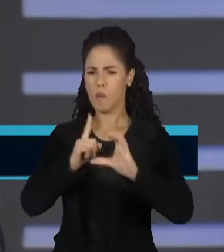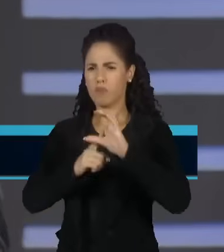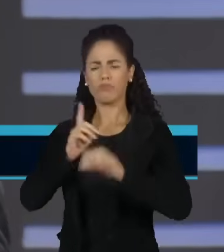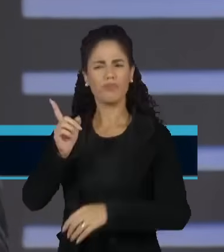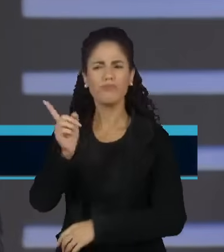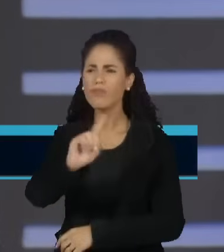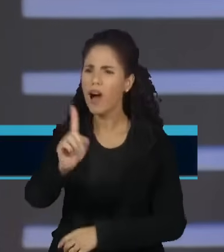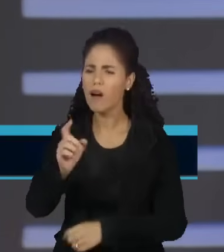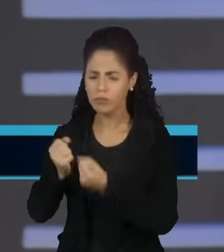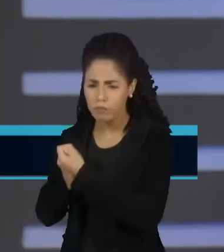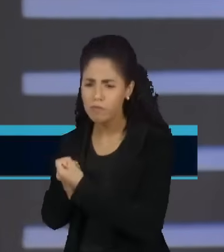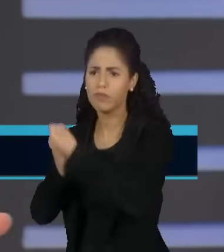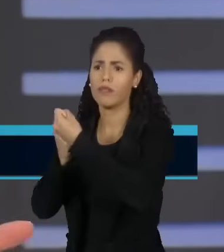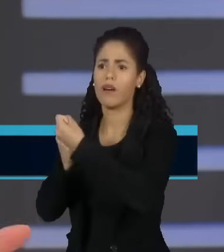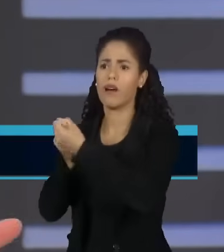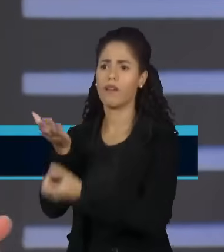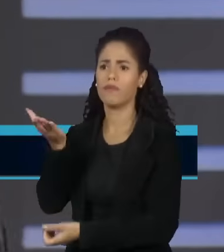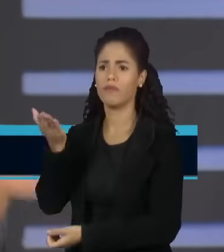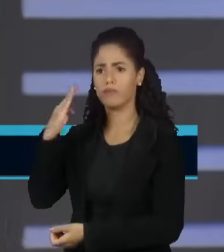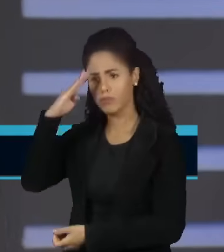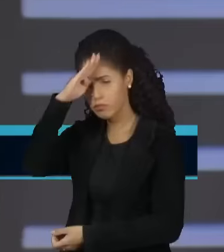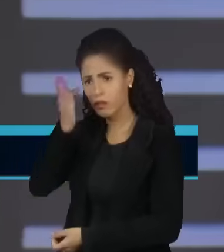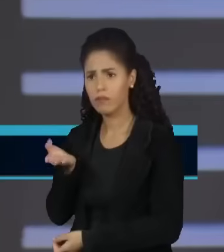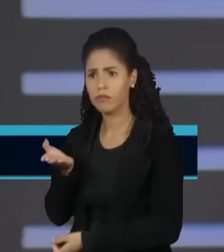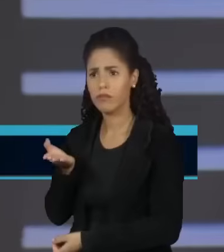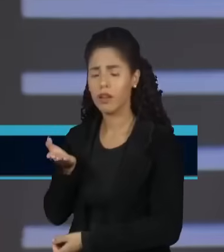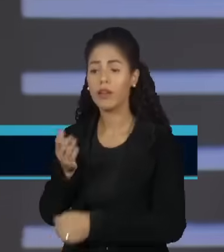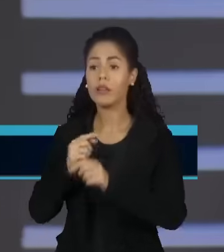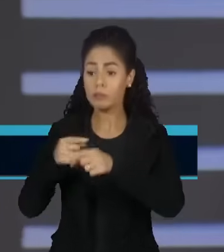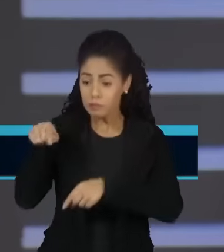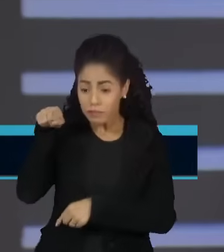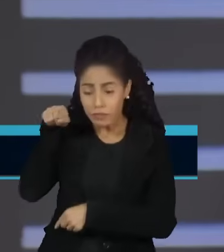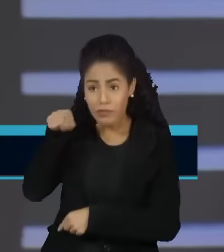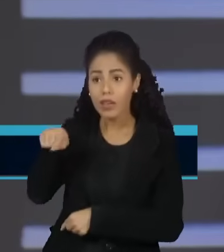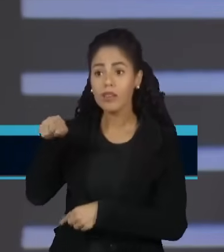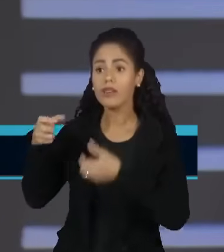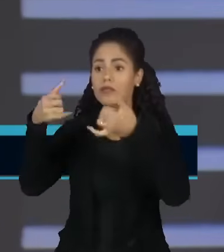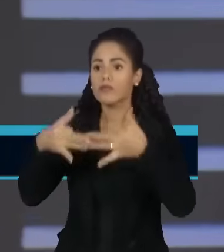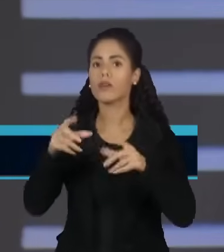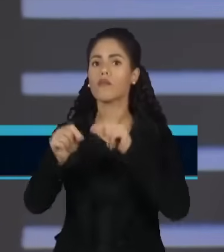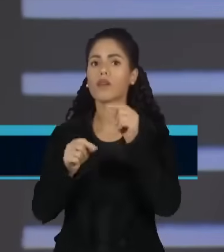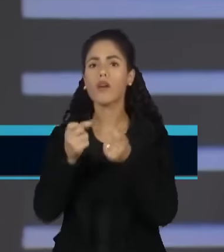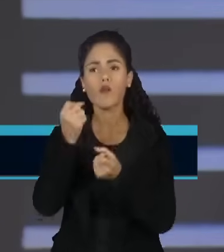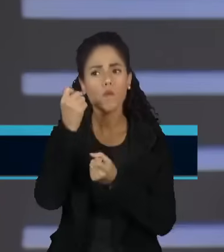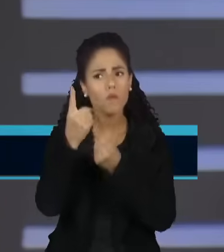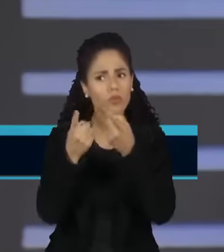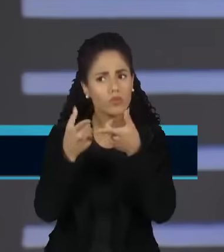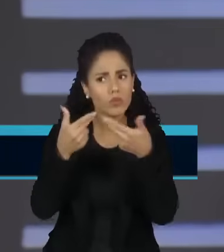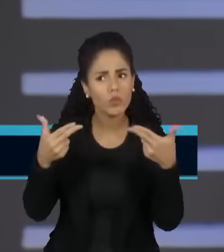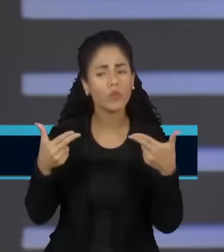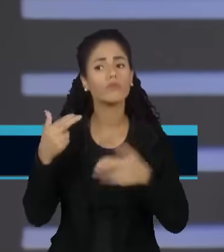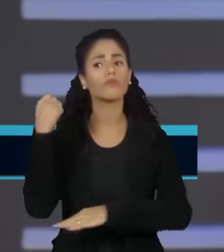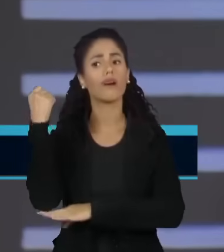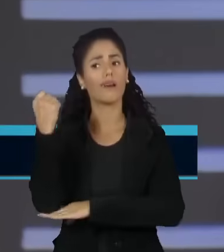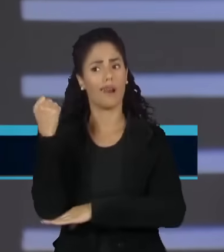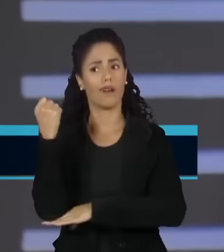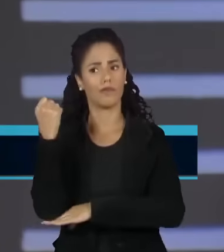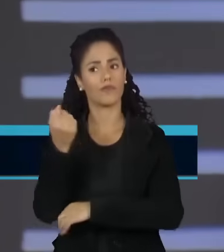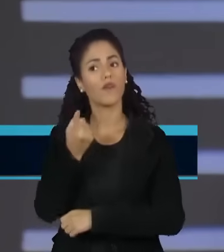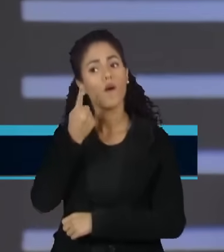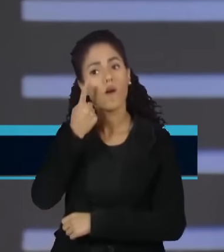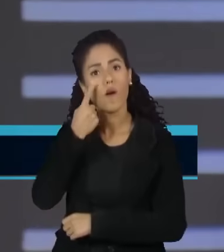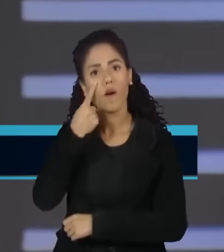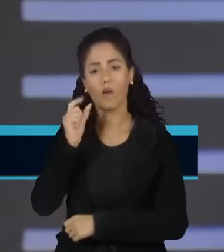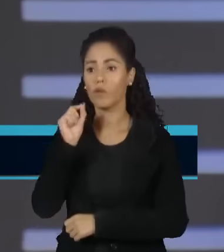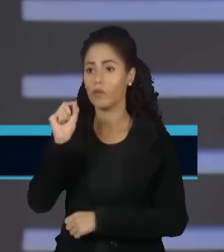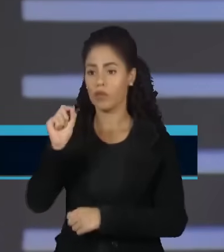inclusive aliados do presidente Jair Bolsonaro, foram escolhidos por eles. E eles deixaram claro algumas coisas bem graves. Primeiro, eles deixaram